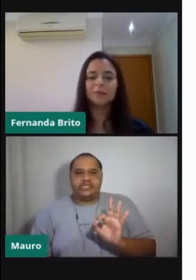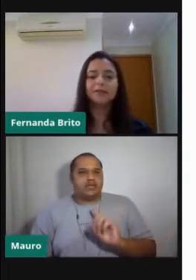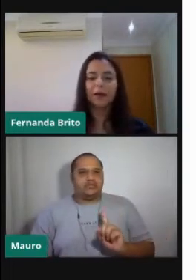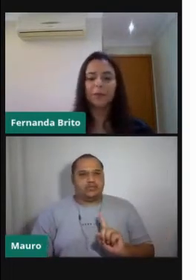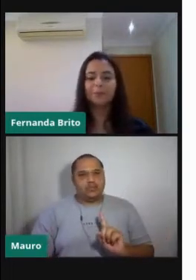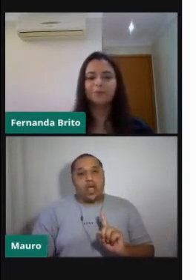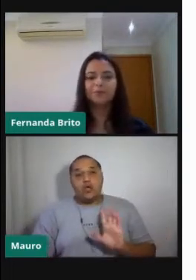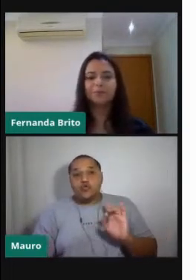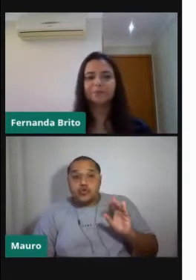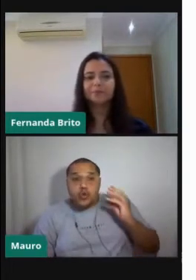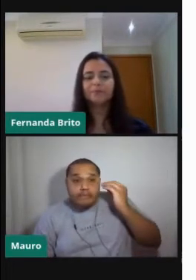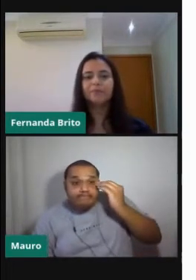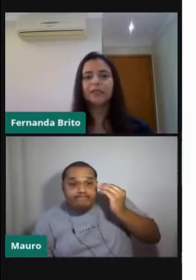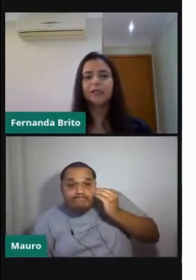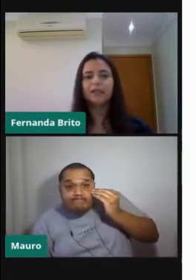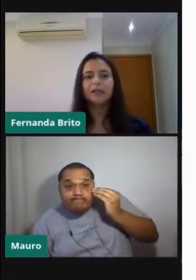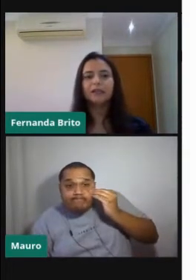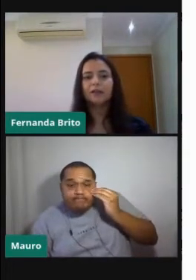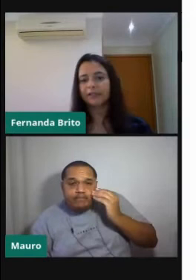aplicação experimental.